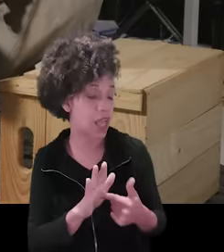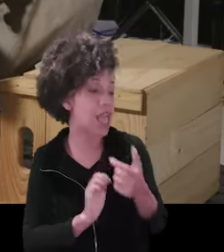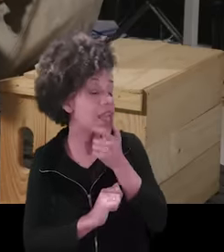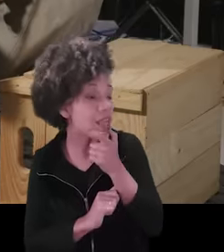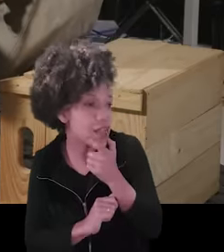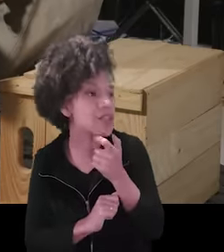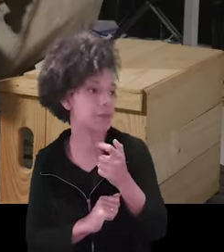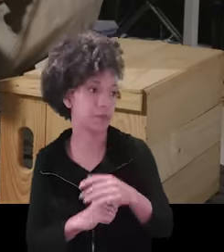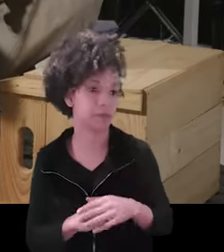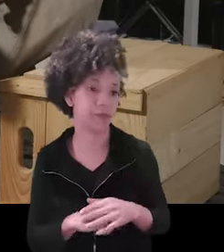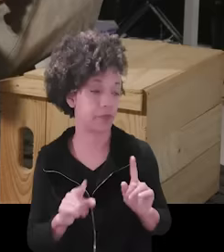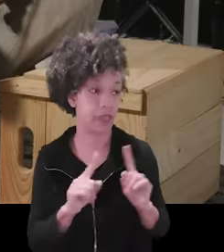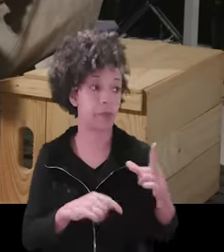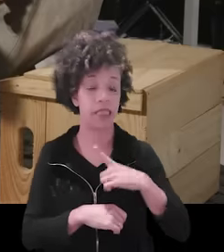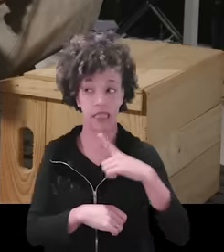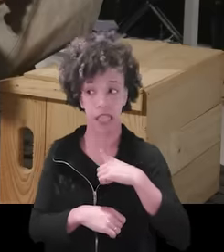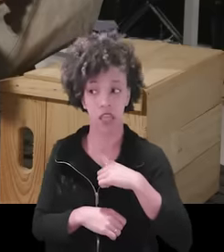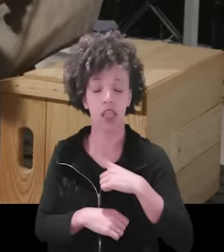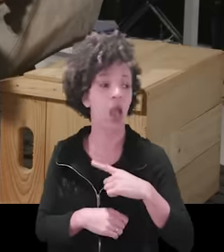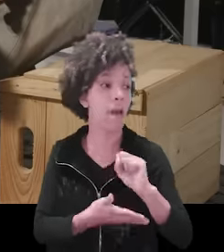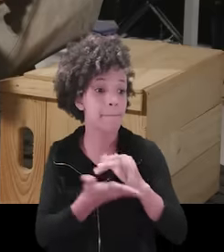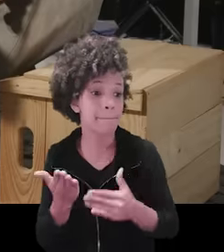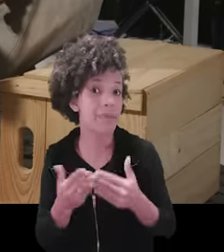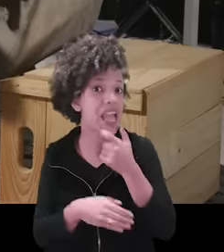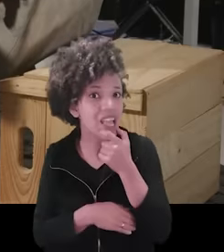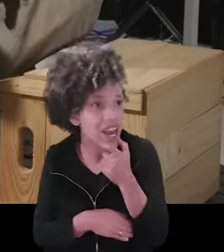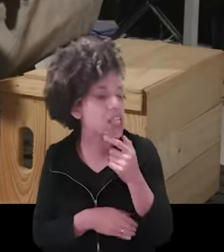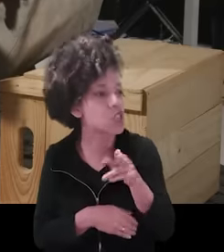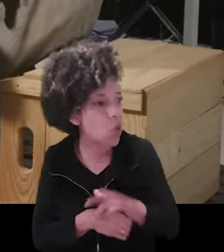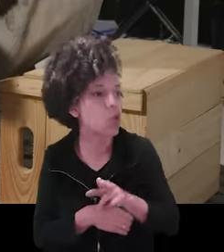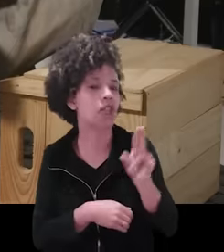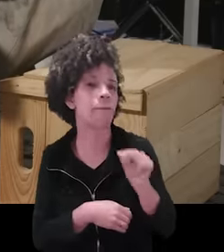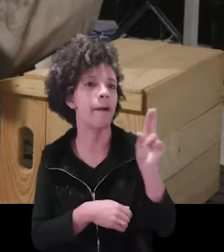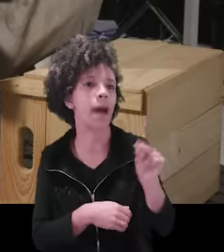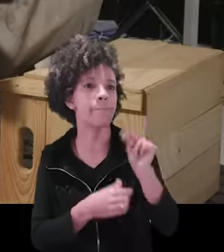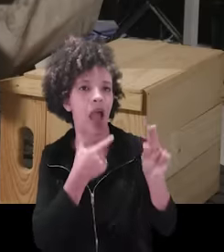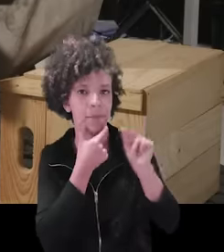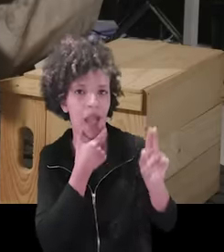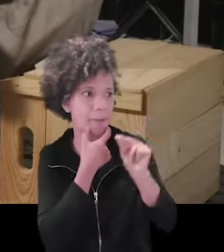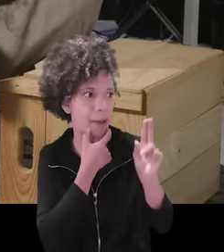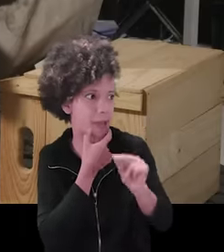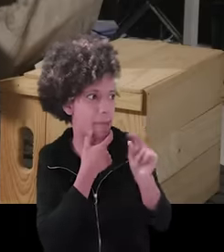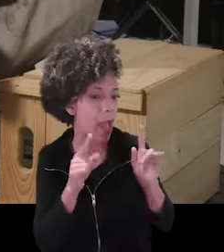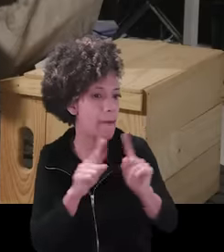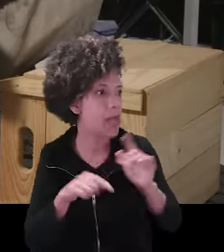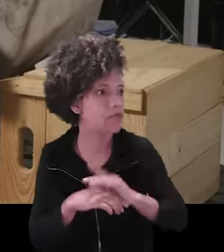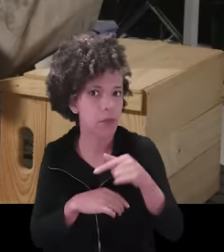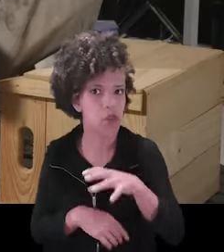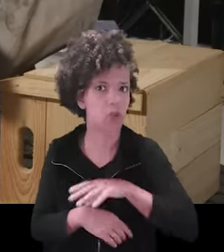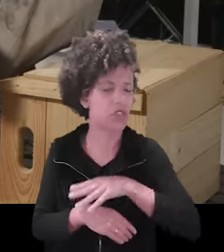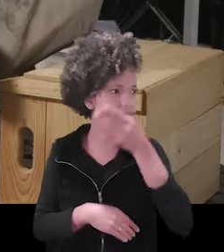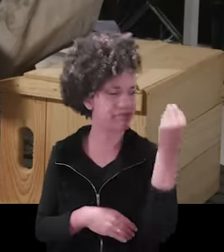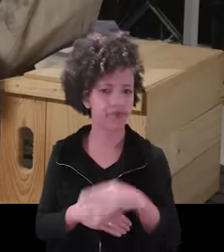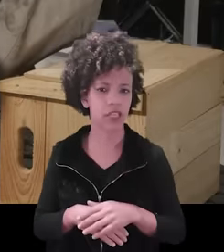fala só em inglês não é porque tem palavras que deixa de falar por muitos anos sem palavras novas que surgem é